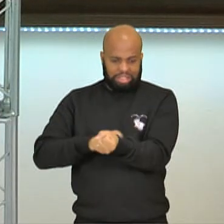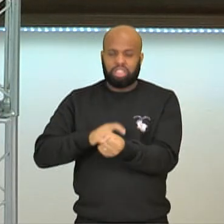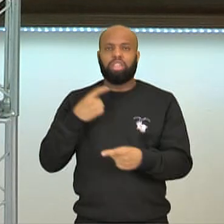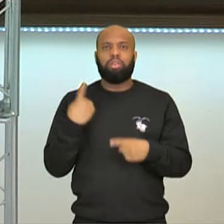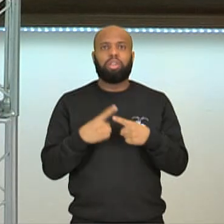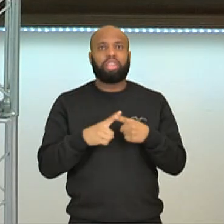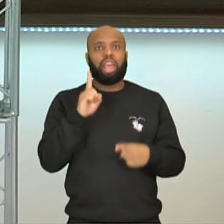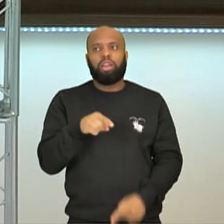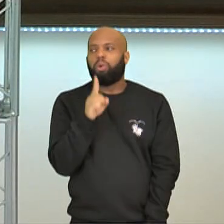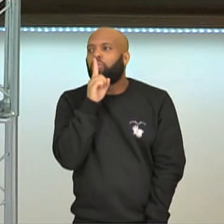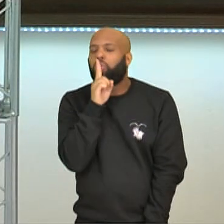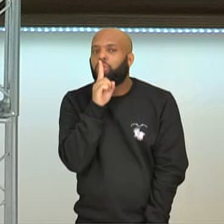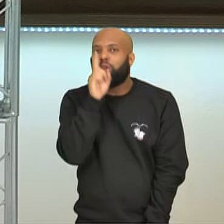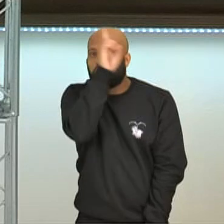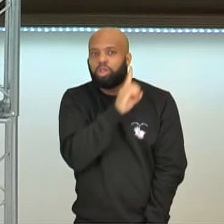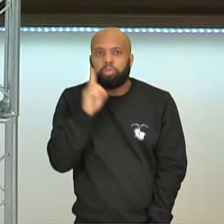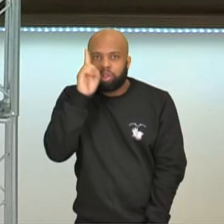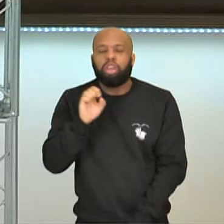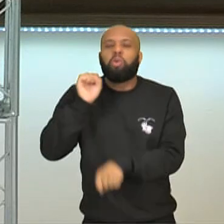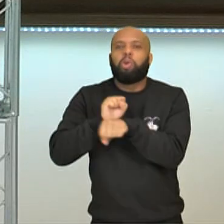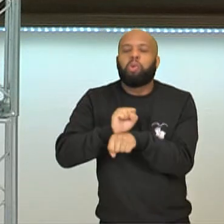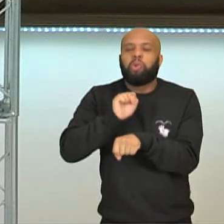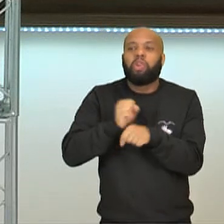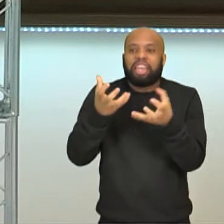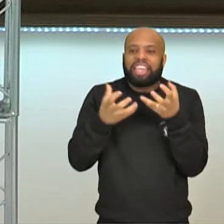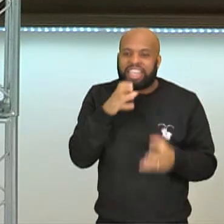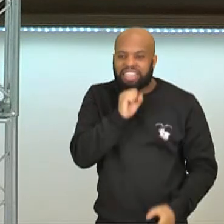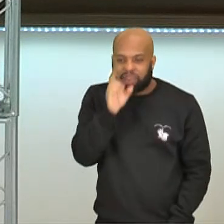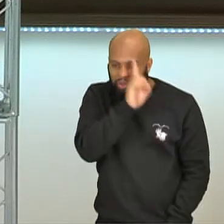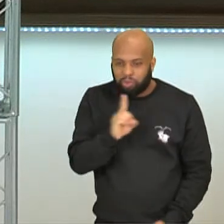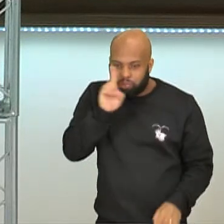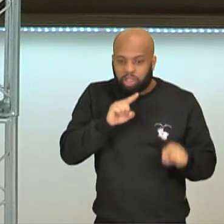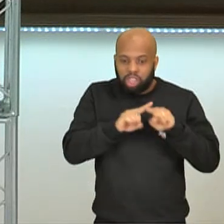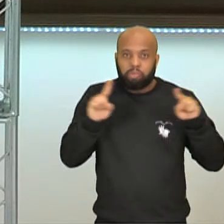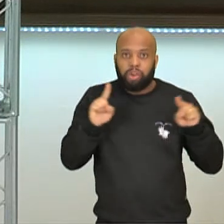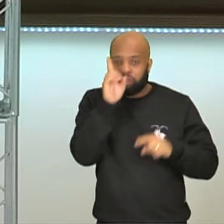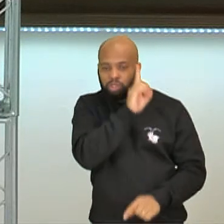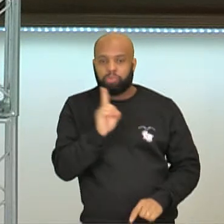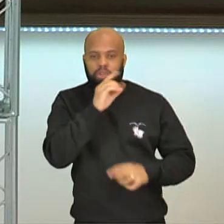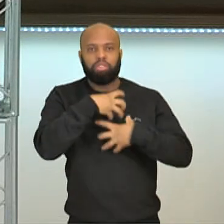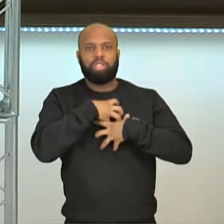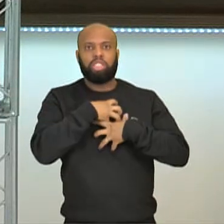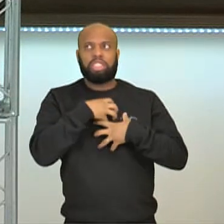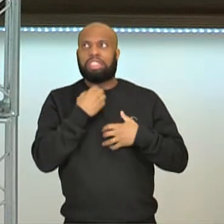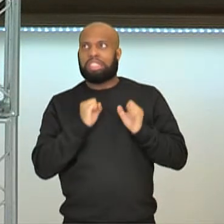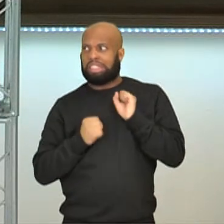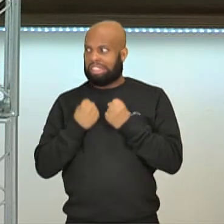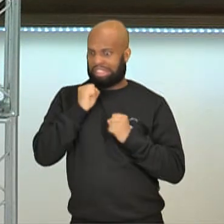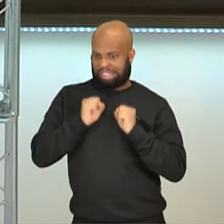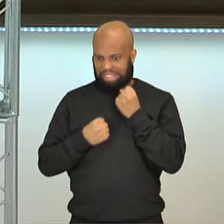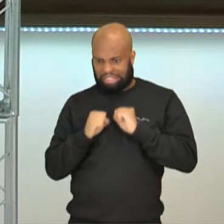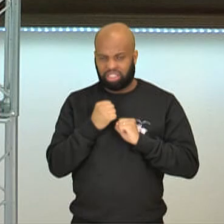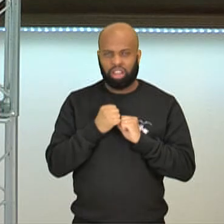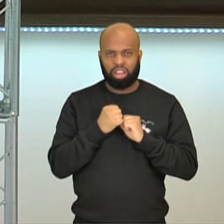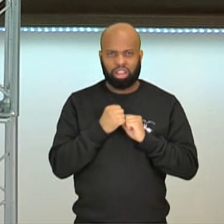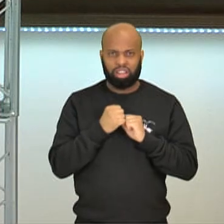do domingo. Olha só, ele esperou tanto tempo para chegar ao final de semana e aí no domingo se sentiu apavorado. Será que faz